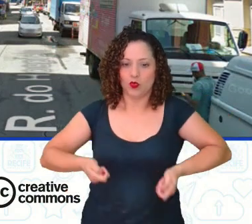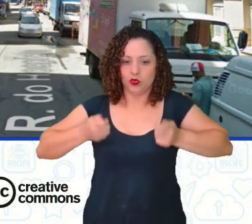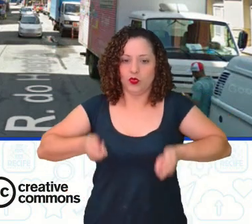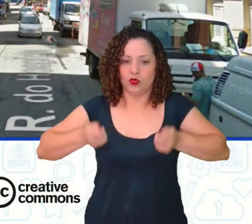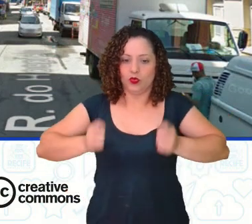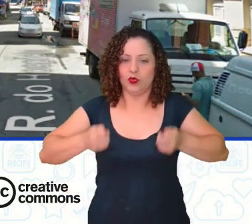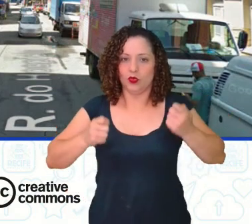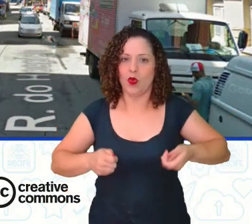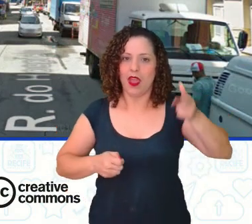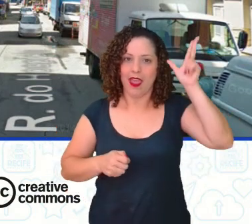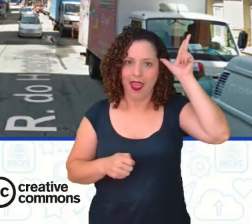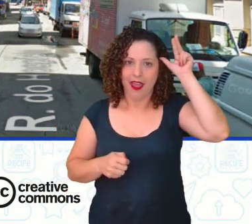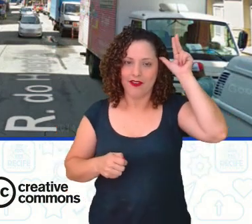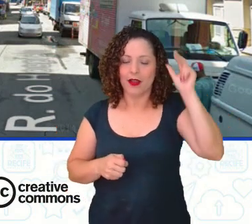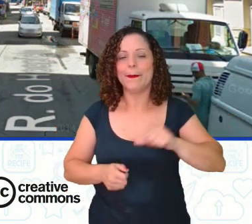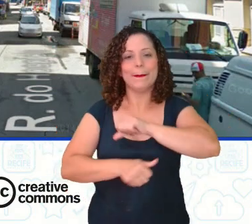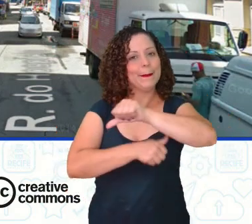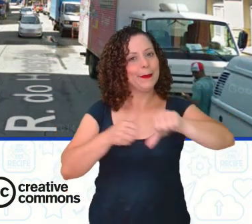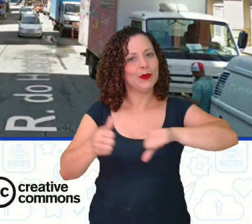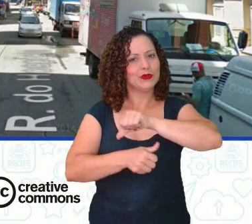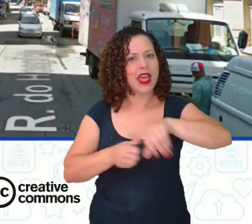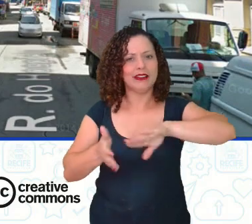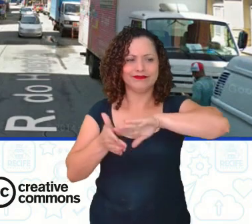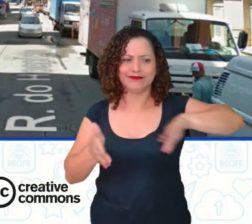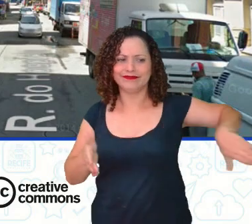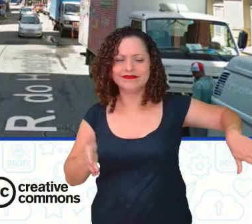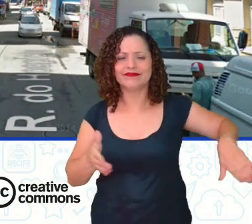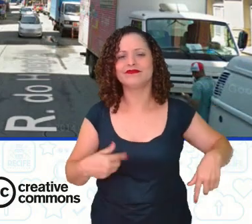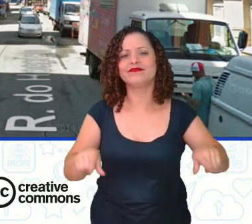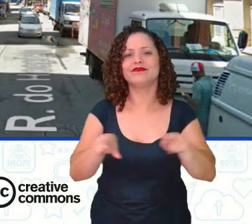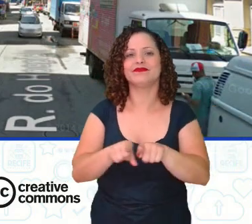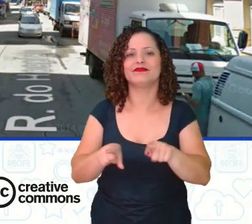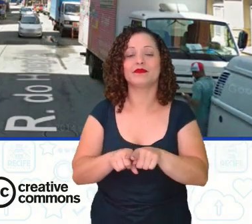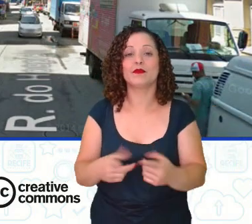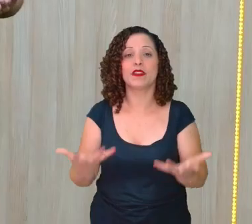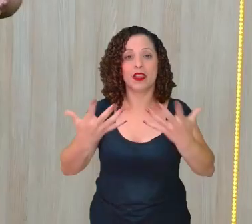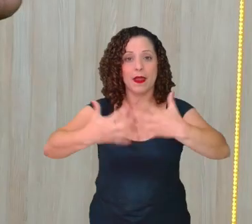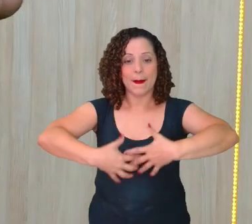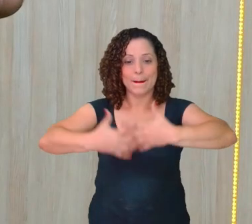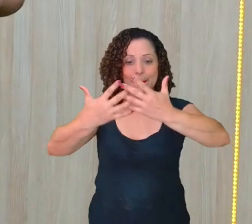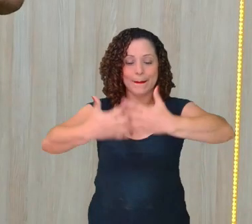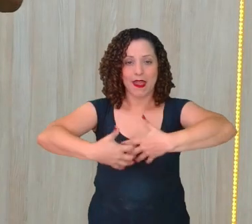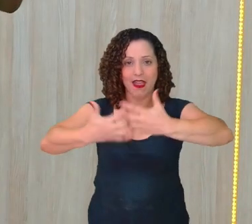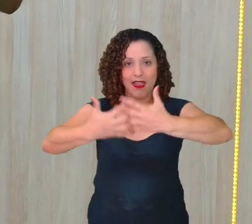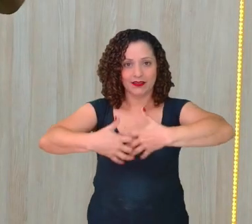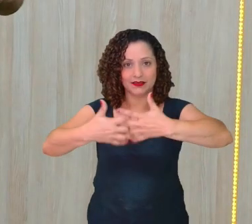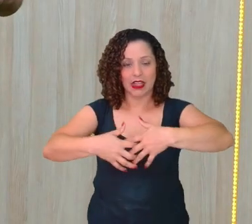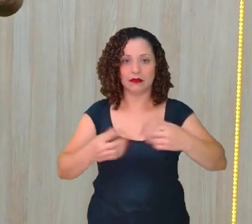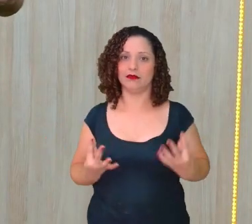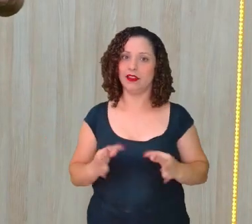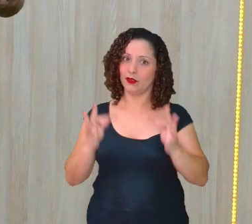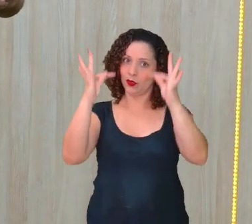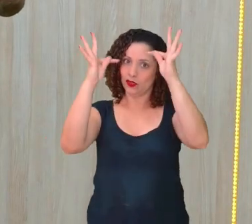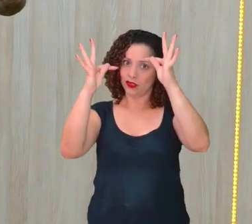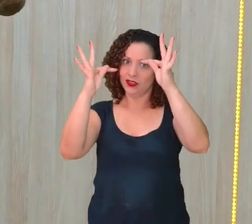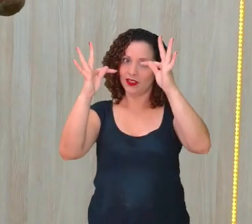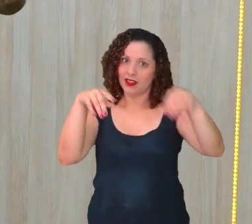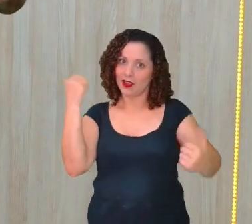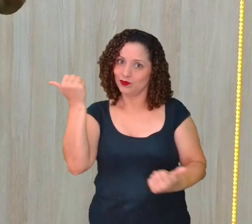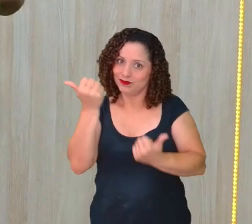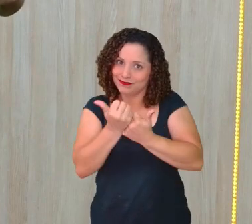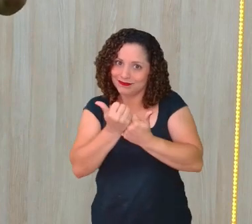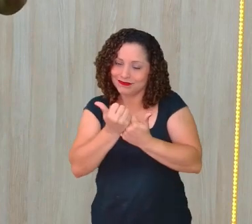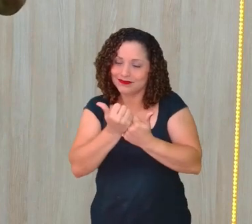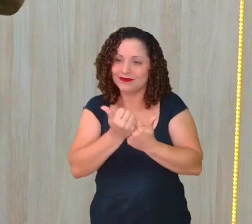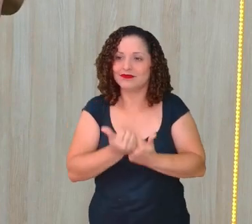aí já vem toda aquela questão máquina a vapor, o que são aí as revoluções industriais, né? Então, ou seja, você vê que a dinâmica do espaço geográfico